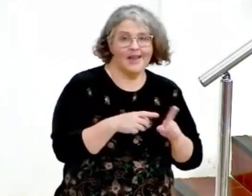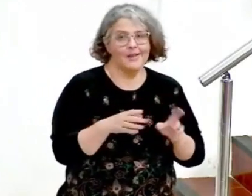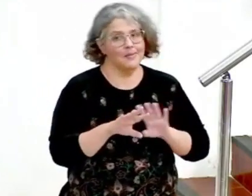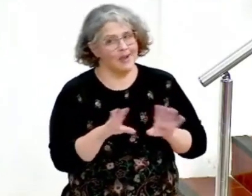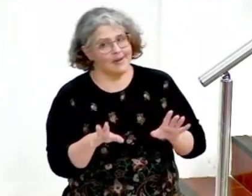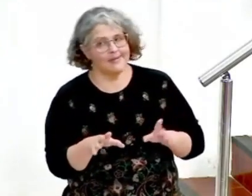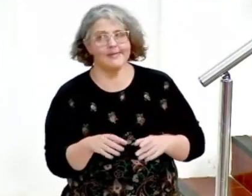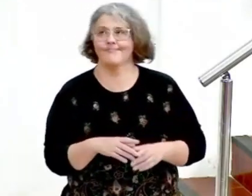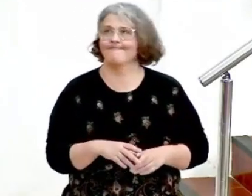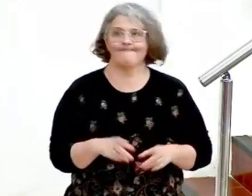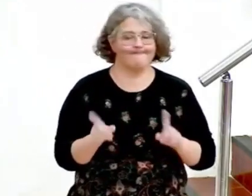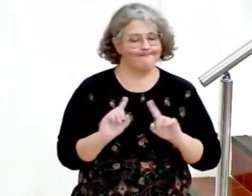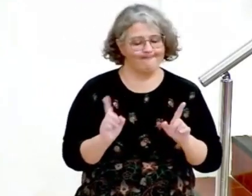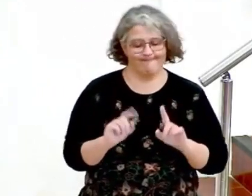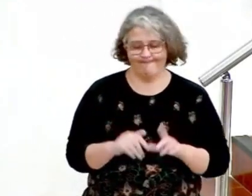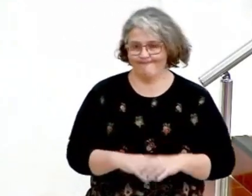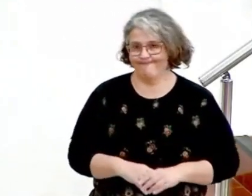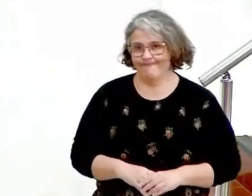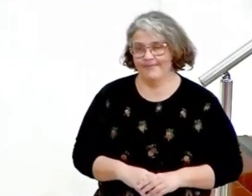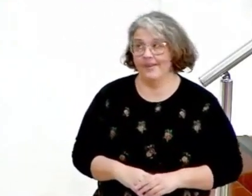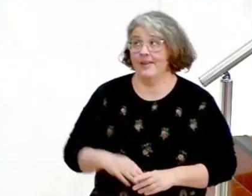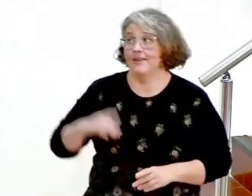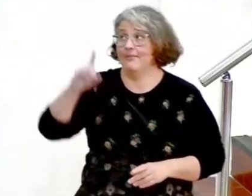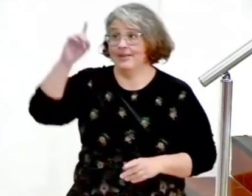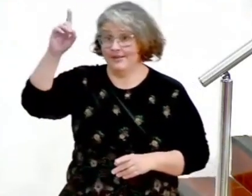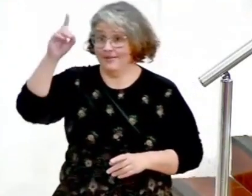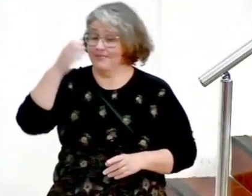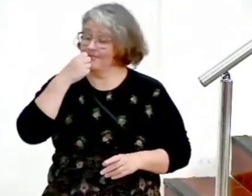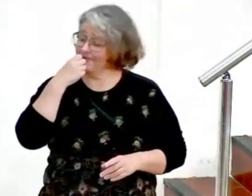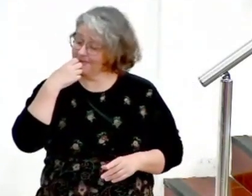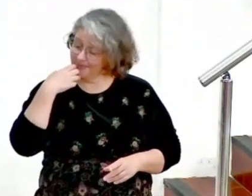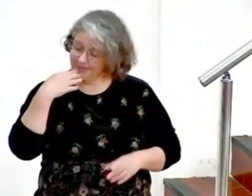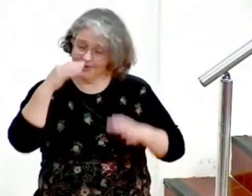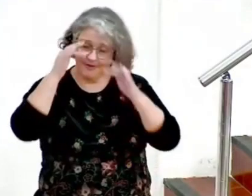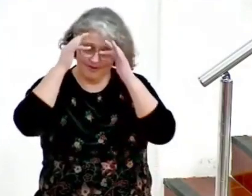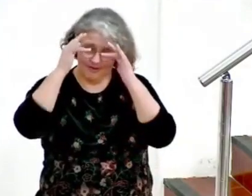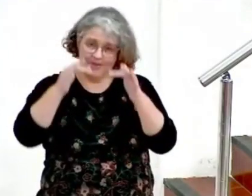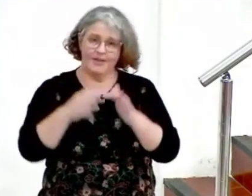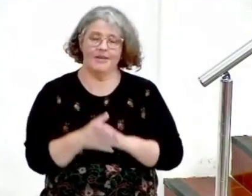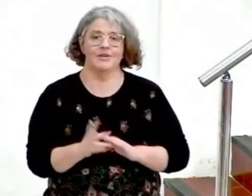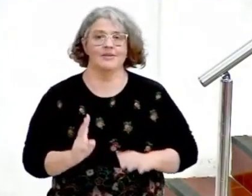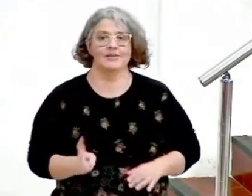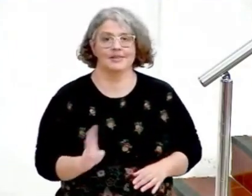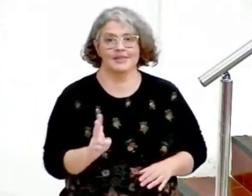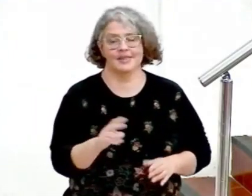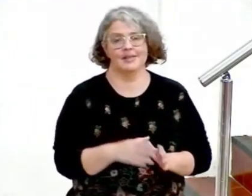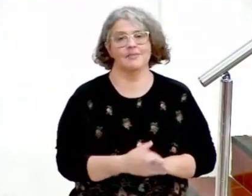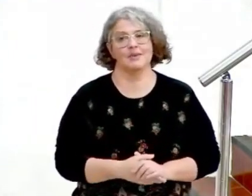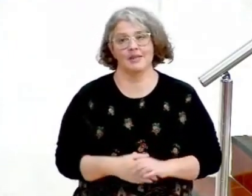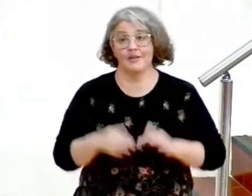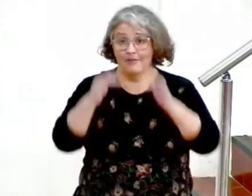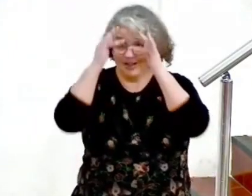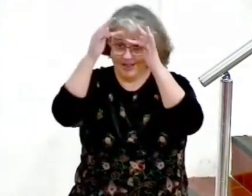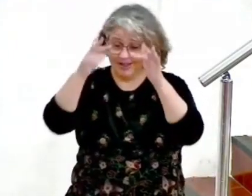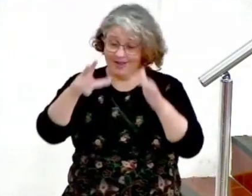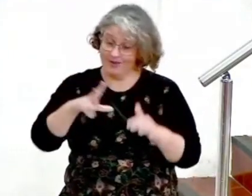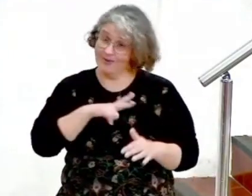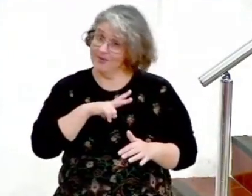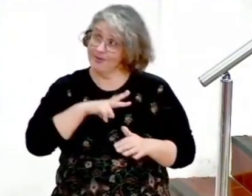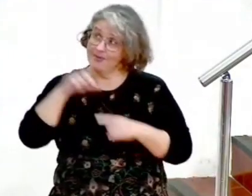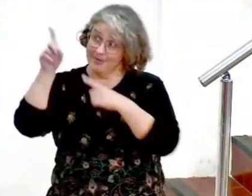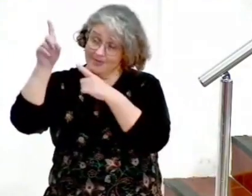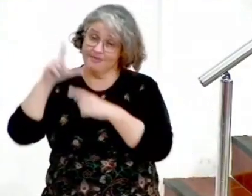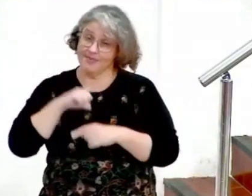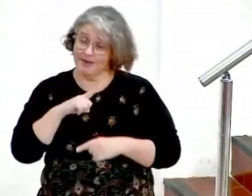Mas Deus, na sua infinita bondade, graça e misericórdia, e diante da fidelidade que ele tem para si mesmo, ele então